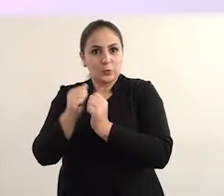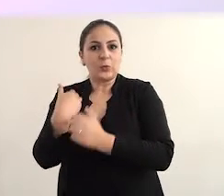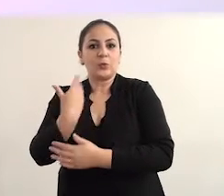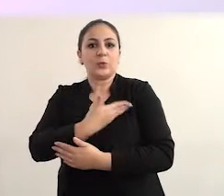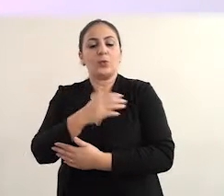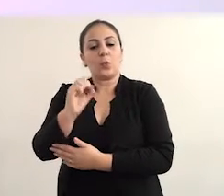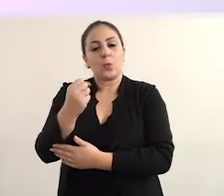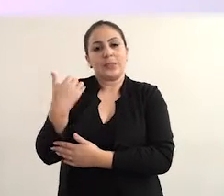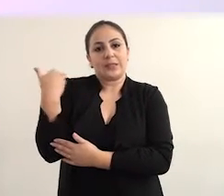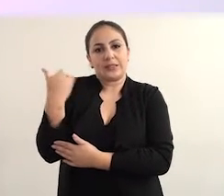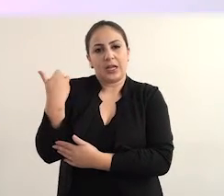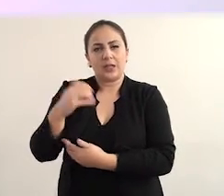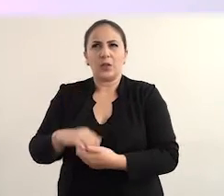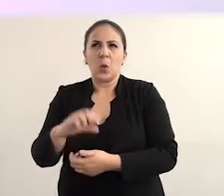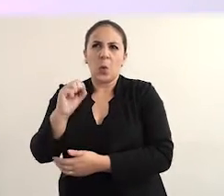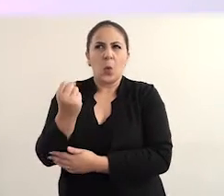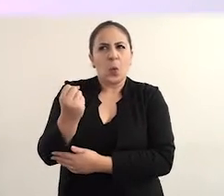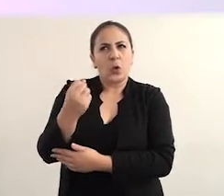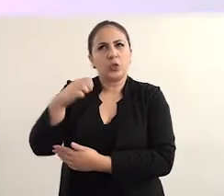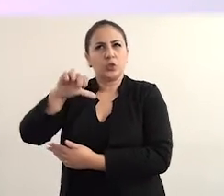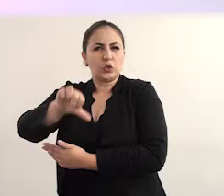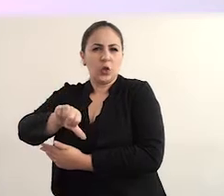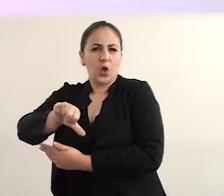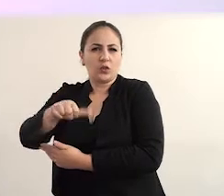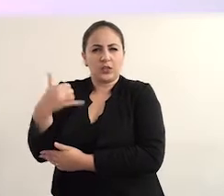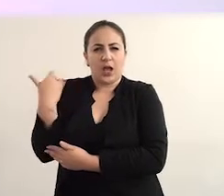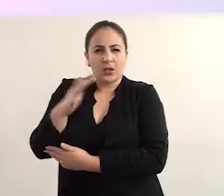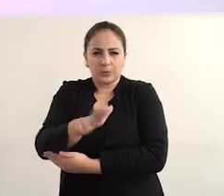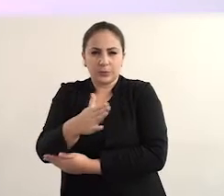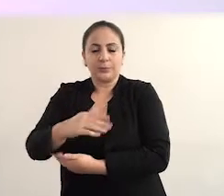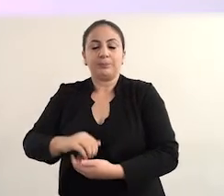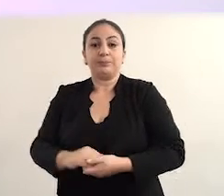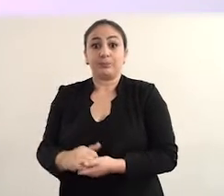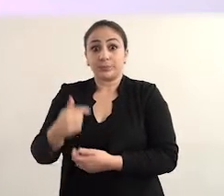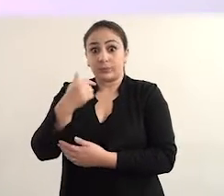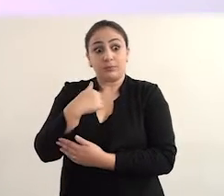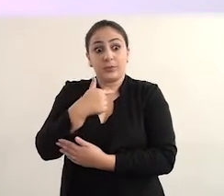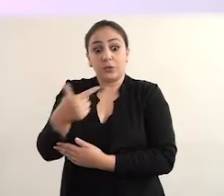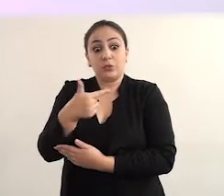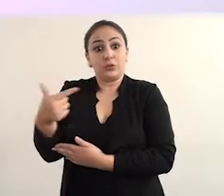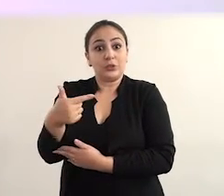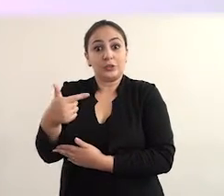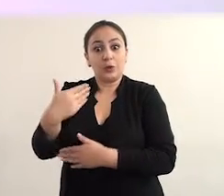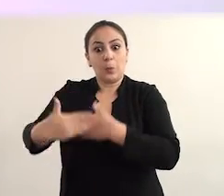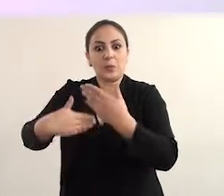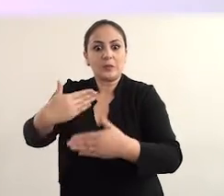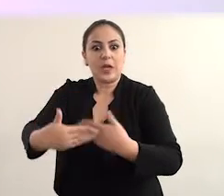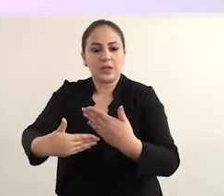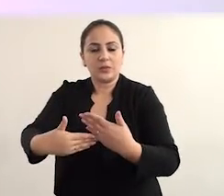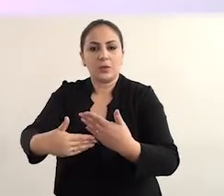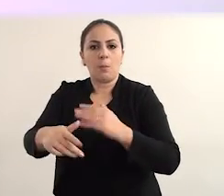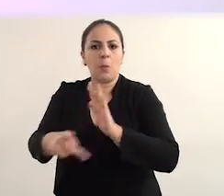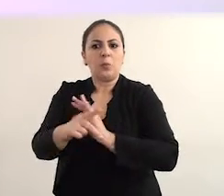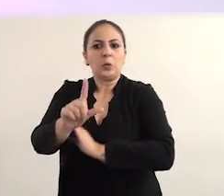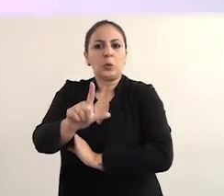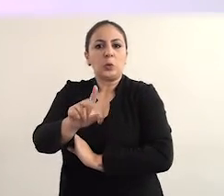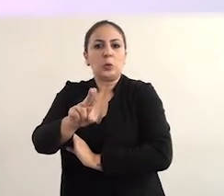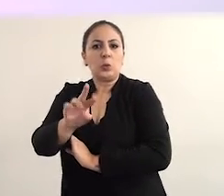de idade. 8, 9 anos por ali. Então, eu não passei por esse processo do luto, do filho...